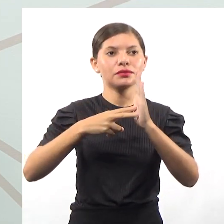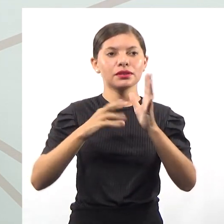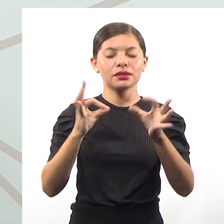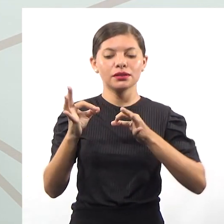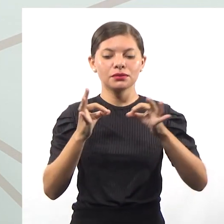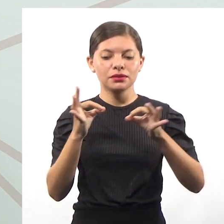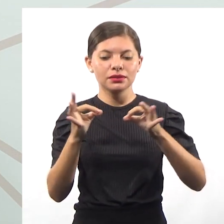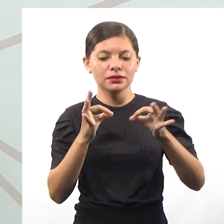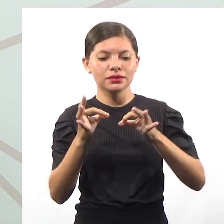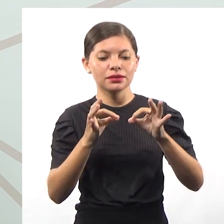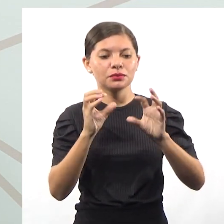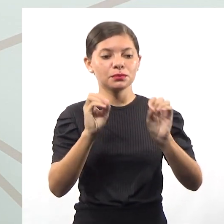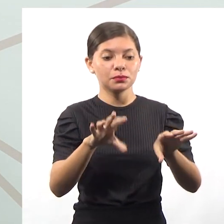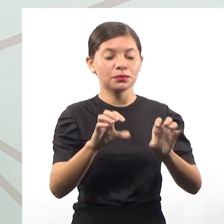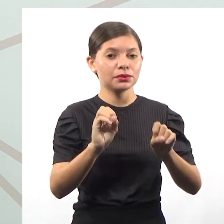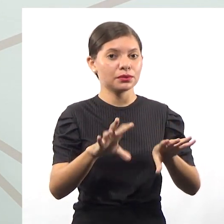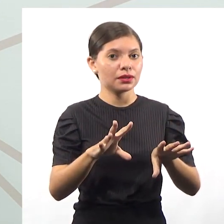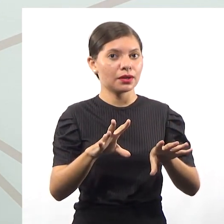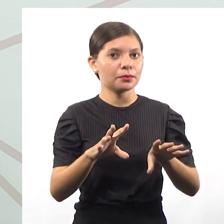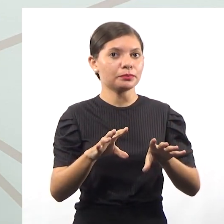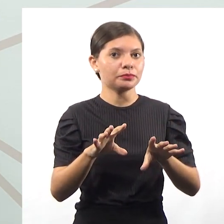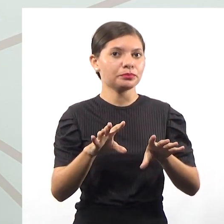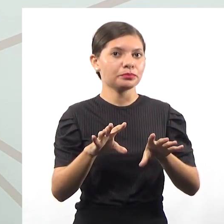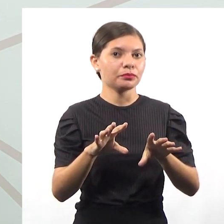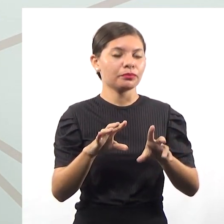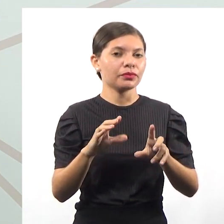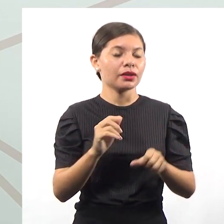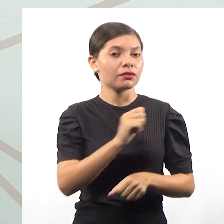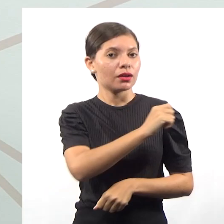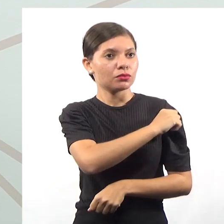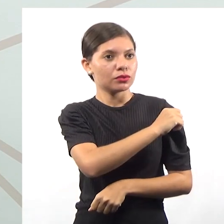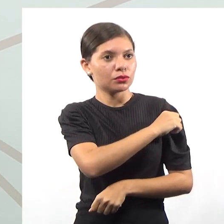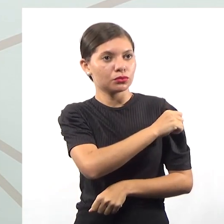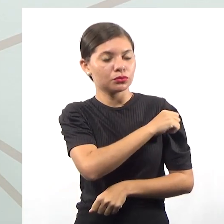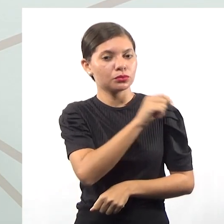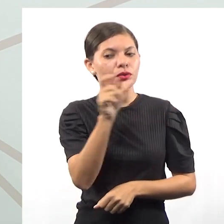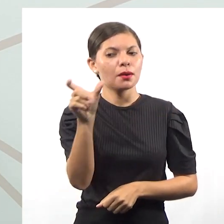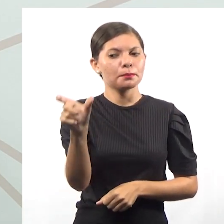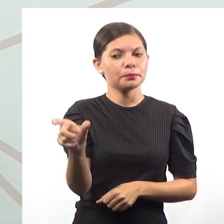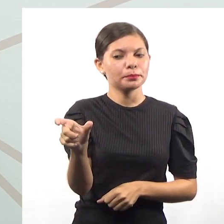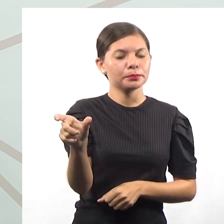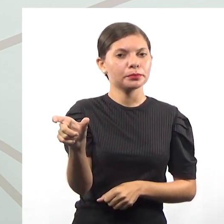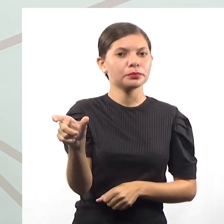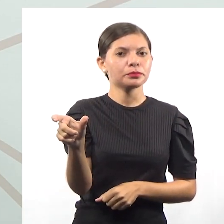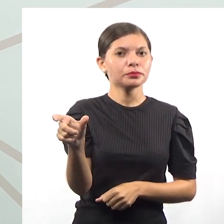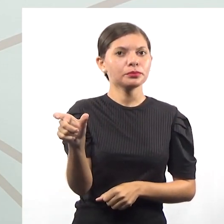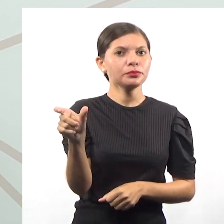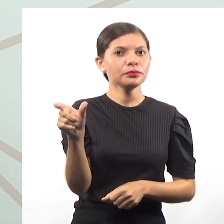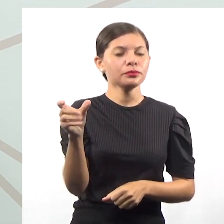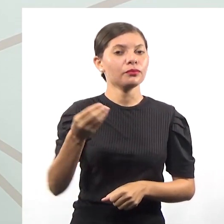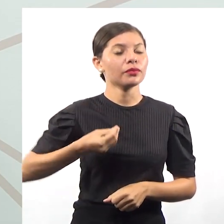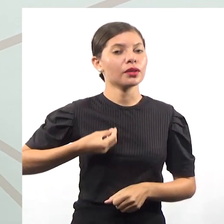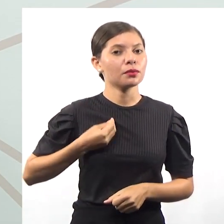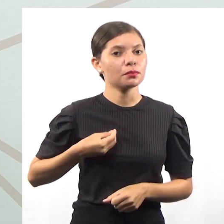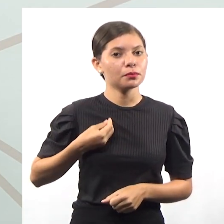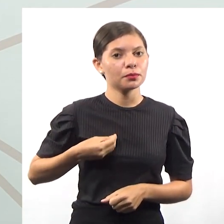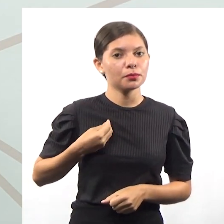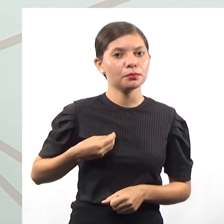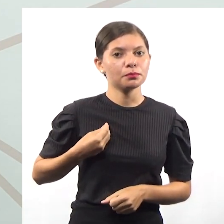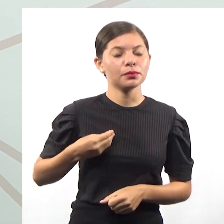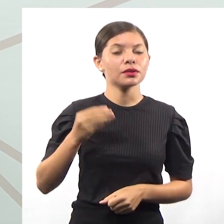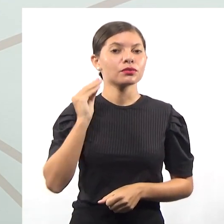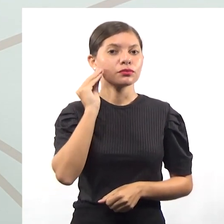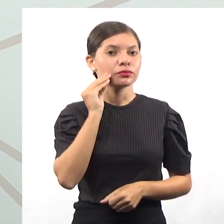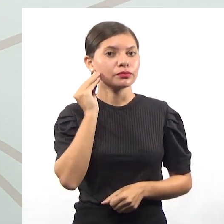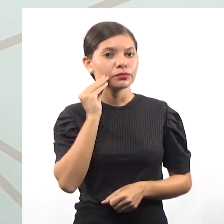a organização educacional deve propiciar aos alunos, aos sujeitos, situações e vivências